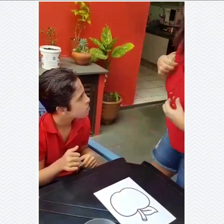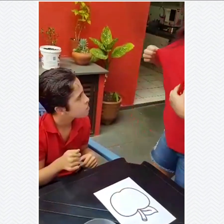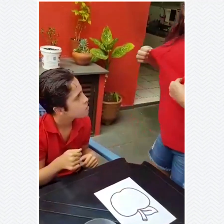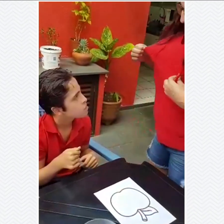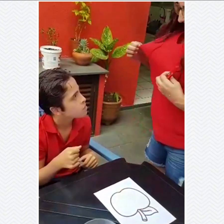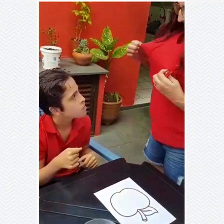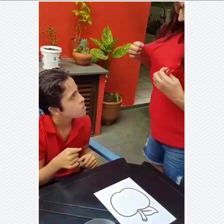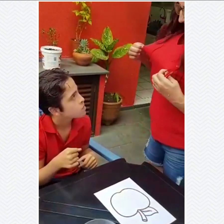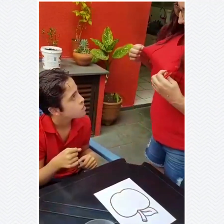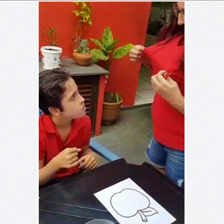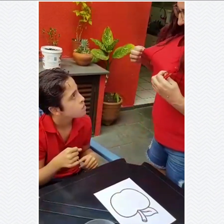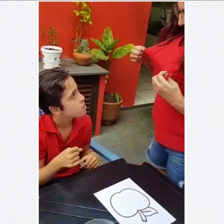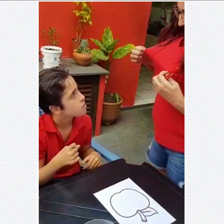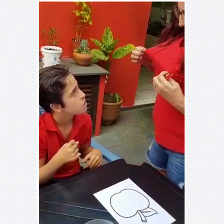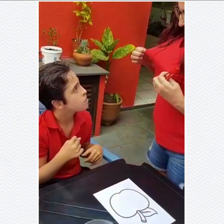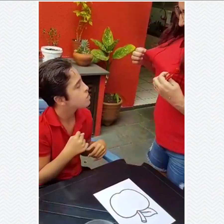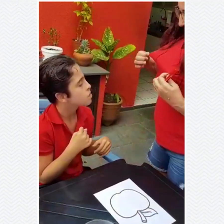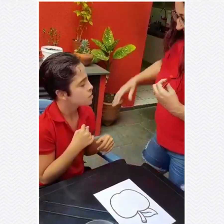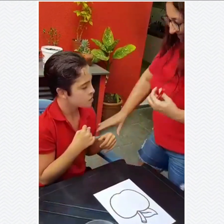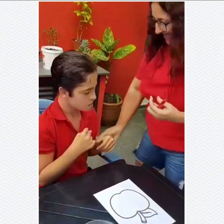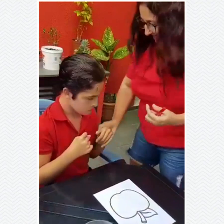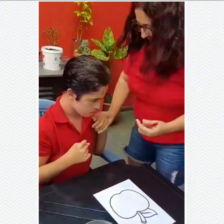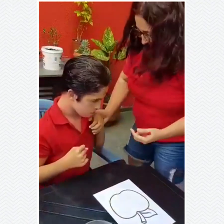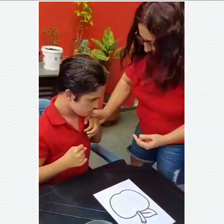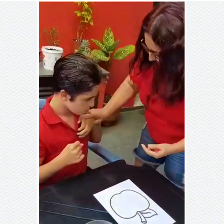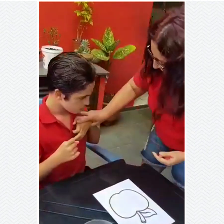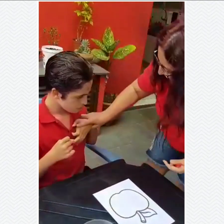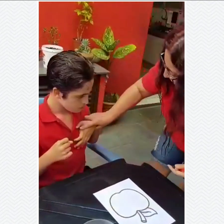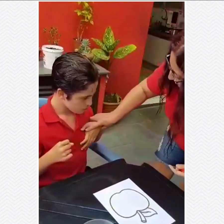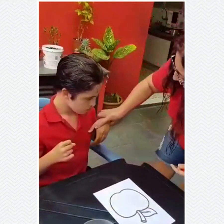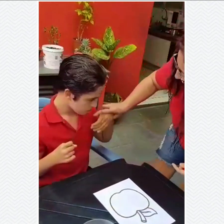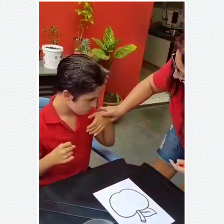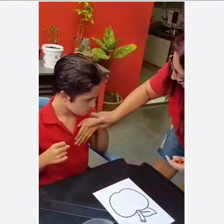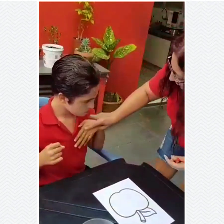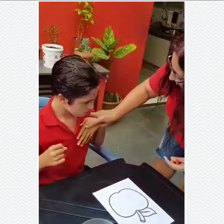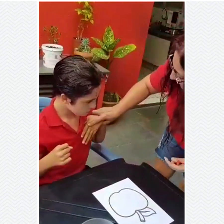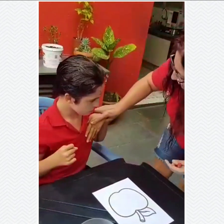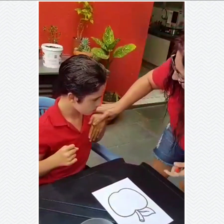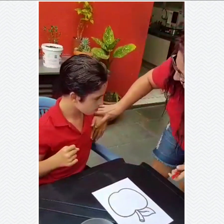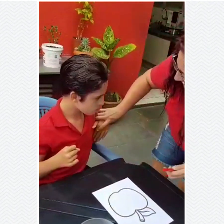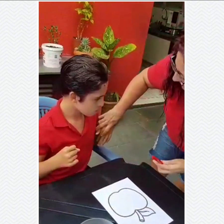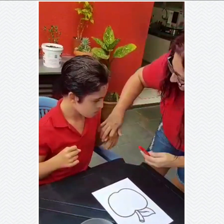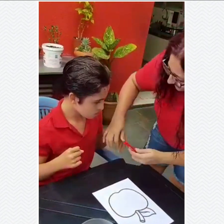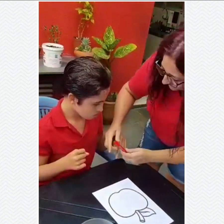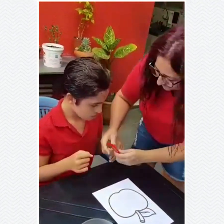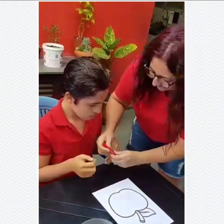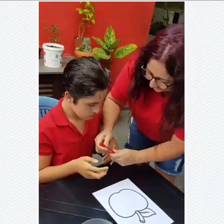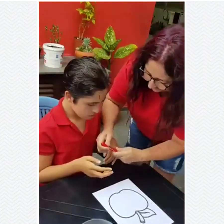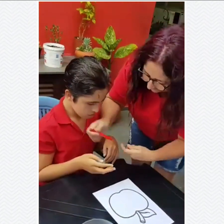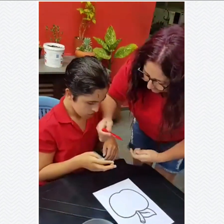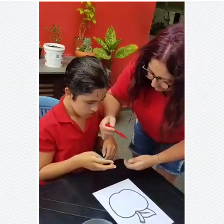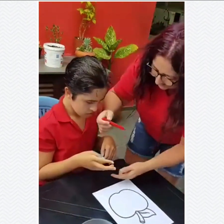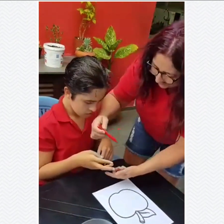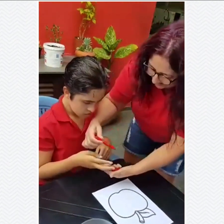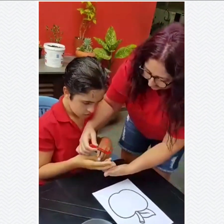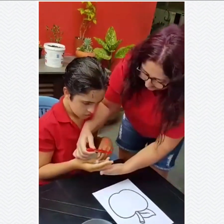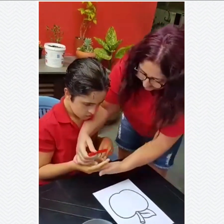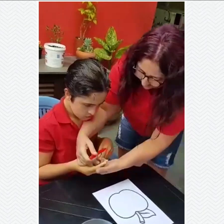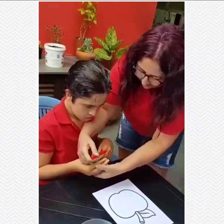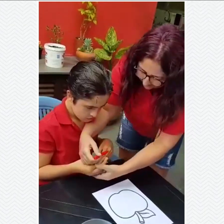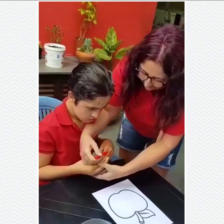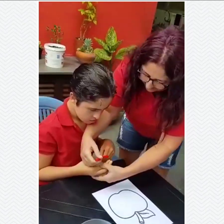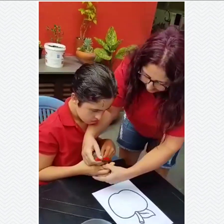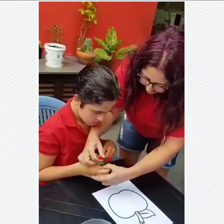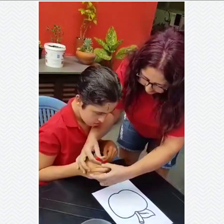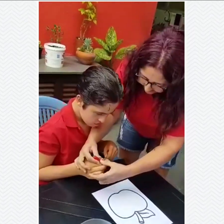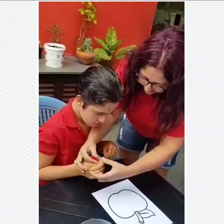A blusa da mamãe é vermelha. Olha, Raul, a sua também, Raul. Vamos pintar a maçã